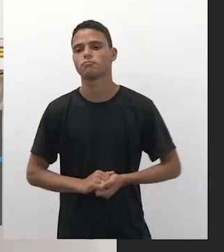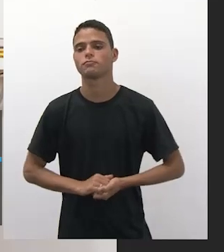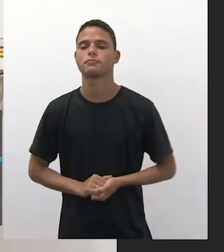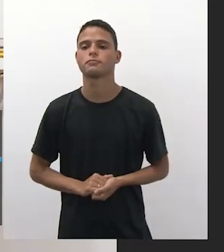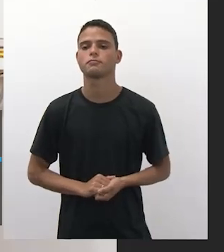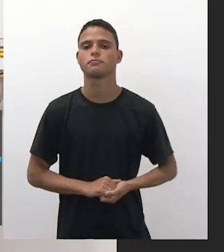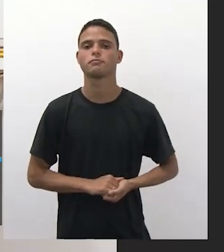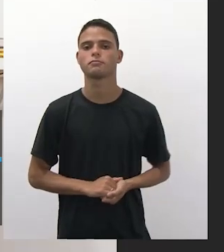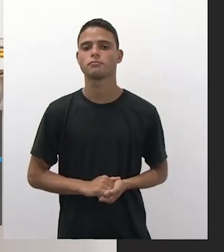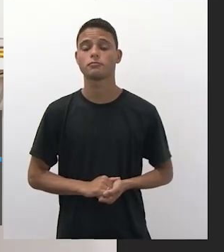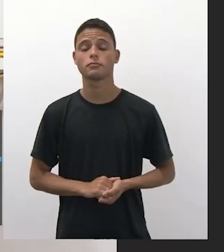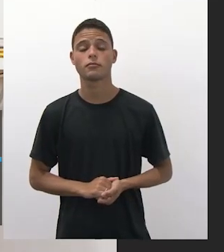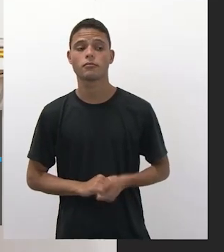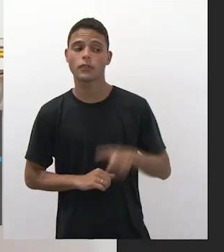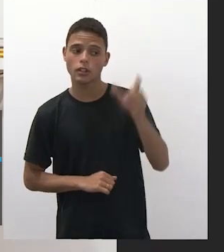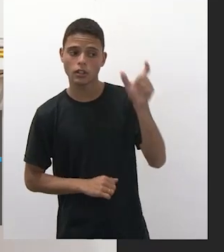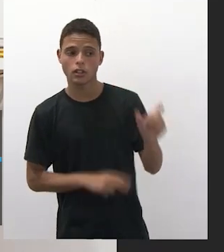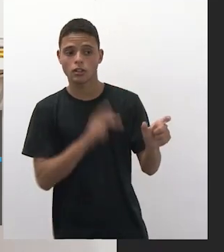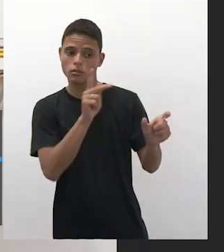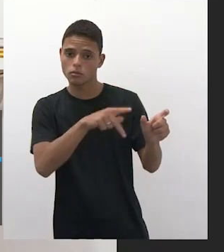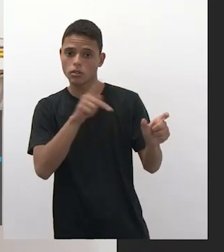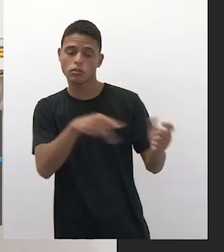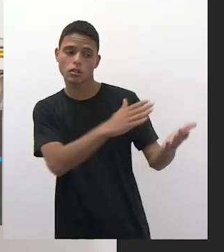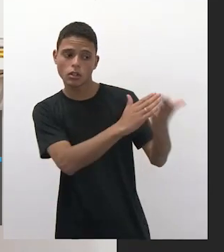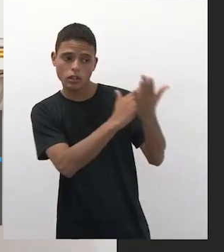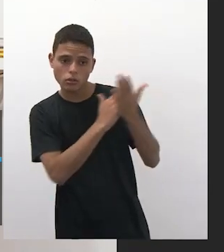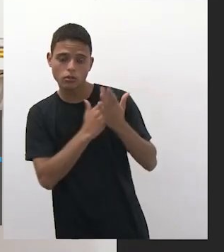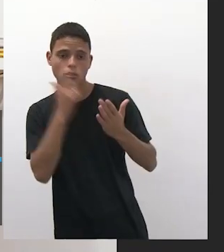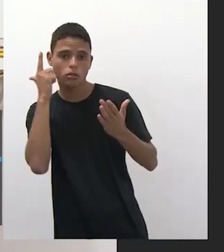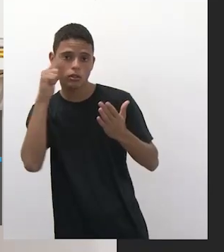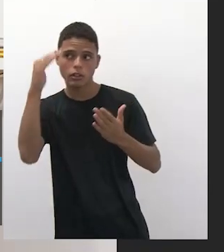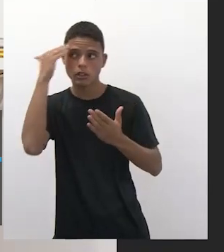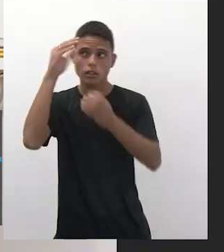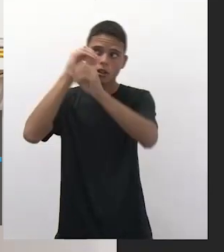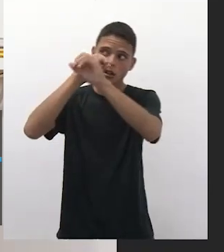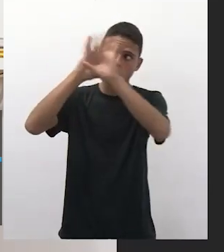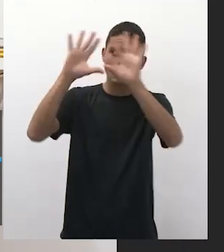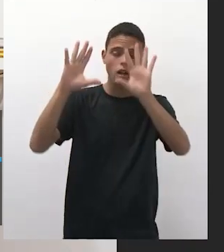de ter contribuído assim para a nossa formação daquela forma.